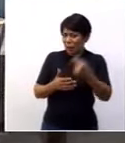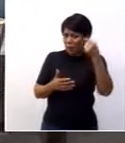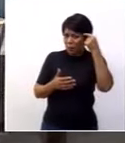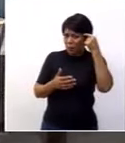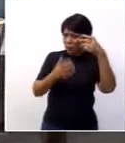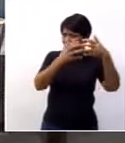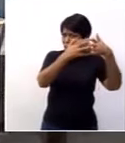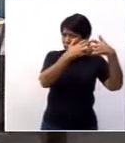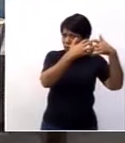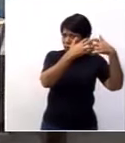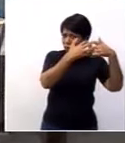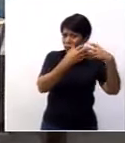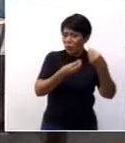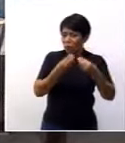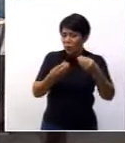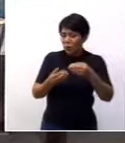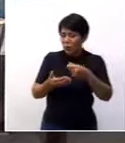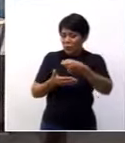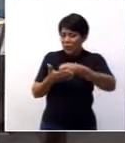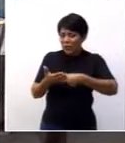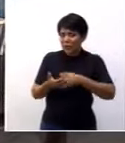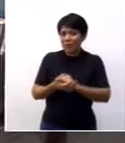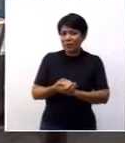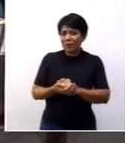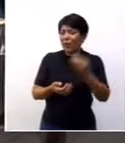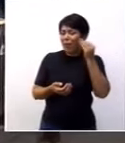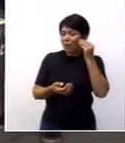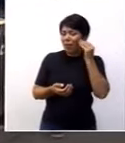a receptividade do teu texto, tenta,